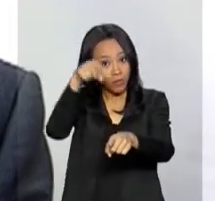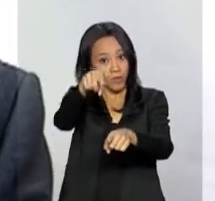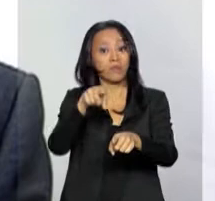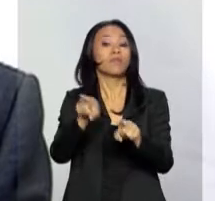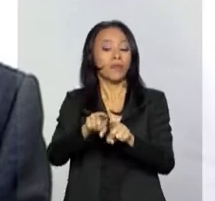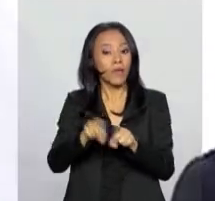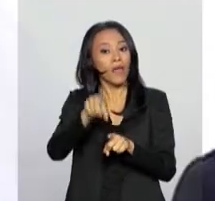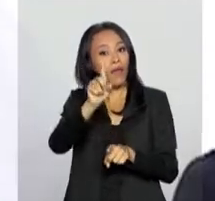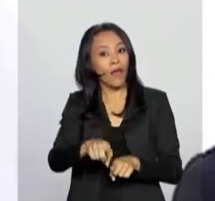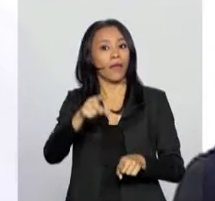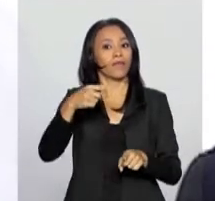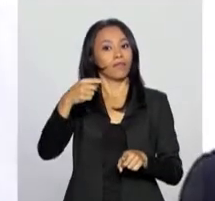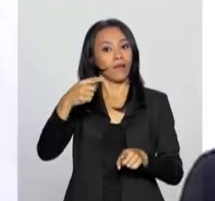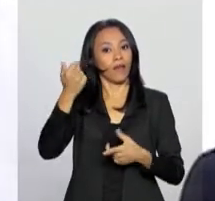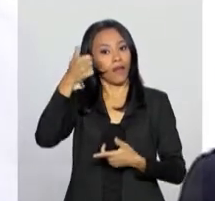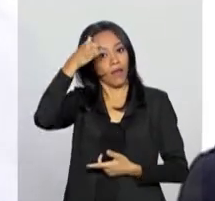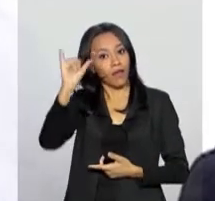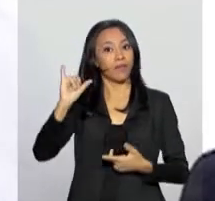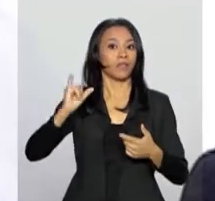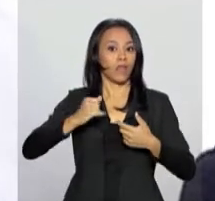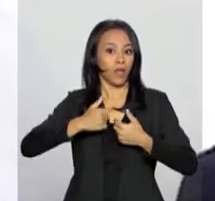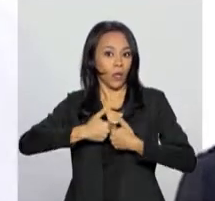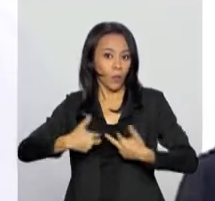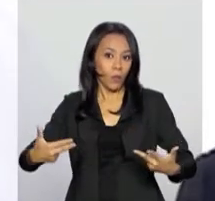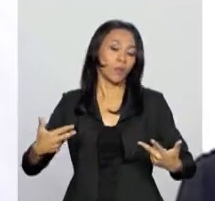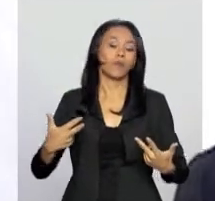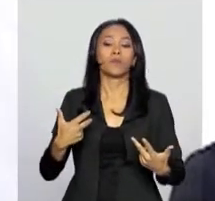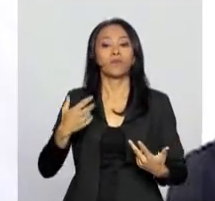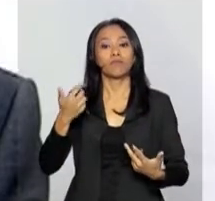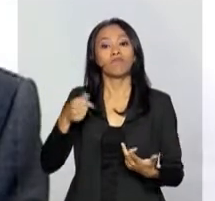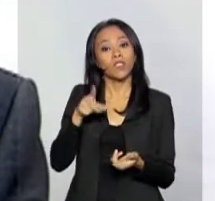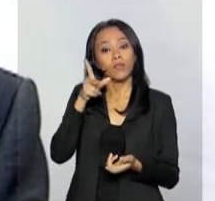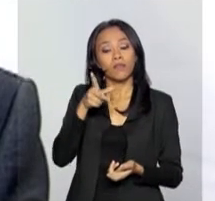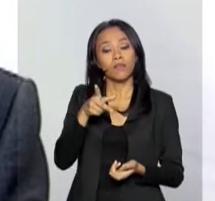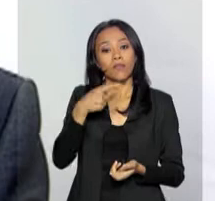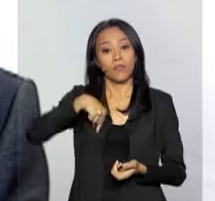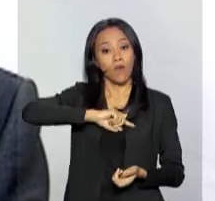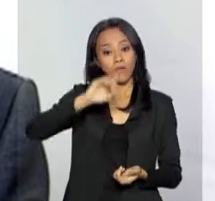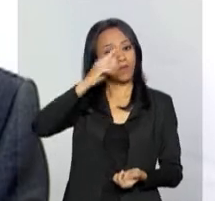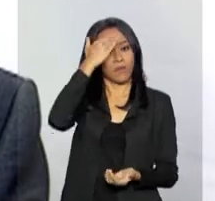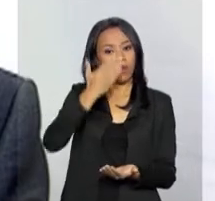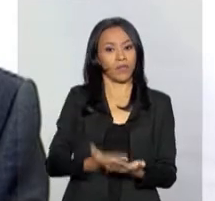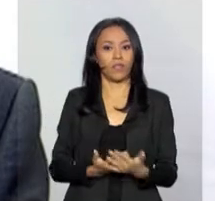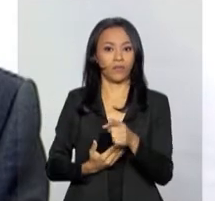de precaução em relação aos impactos da intervenção no Rio de Janeiro. Não acredito